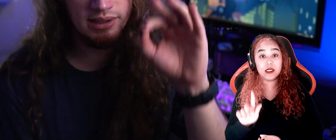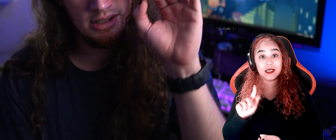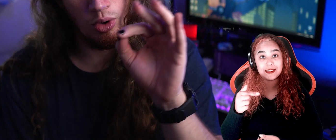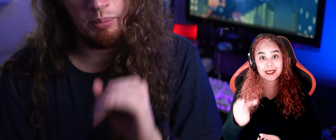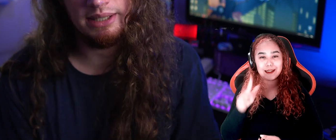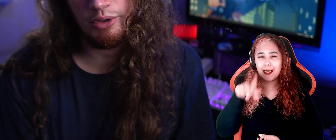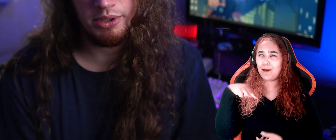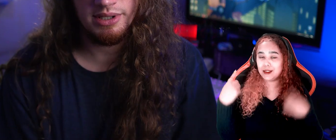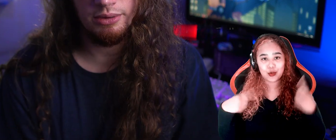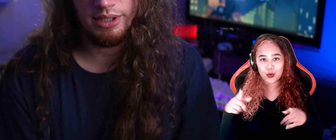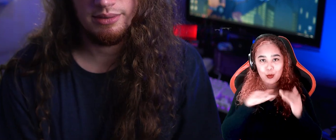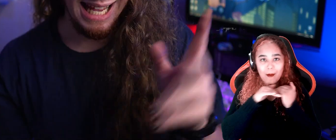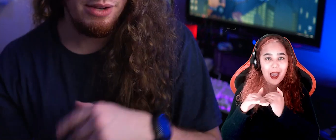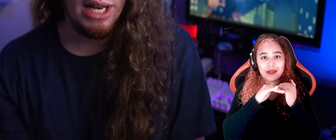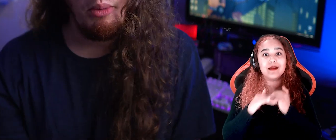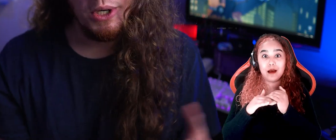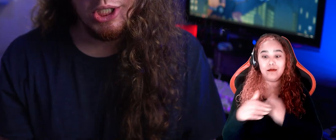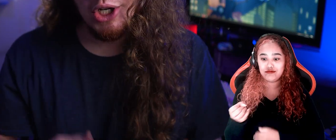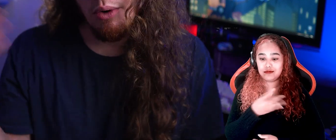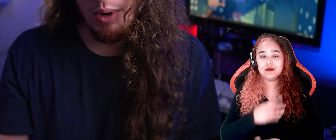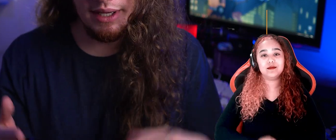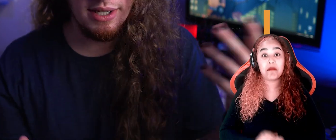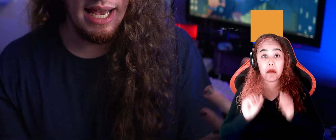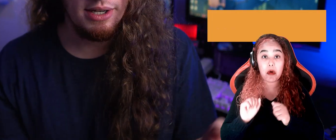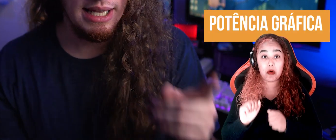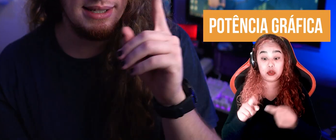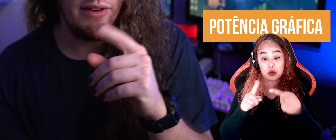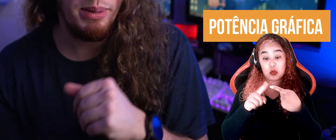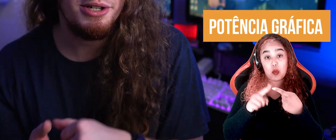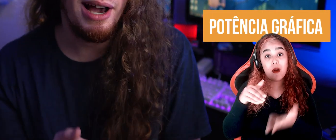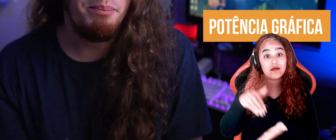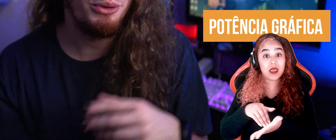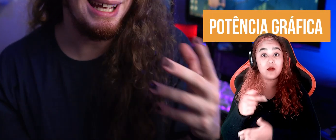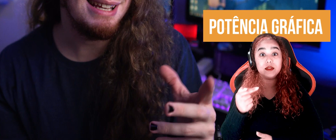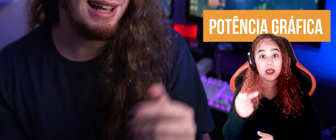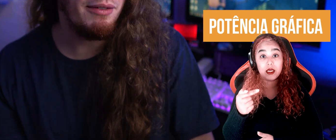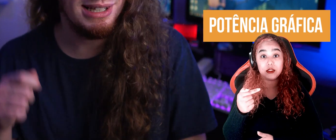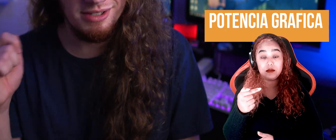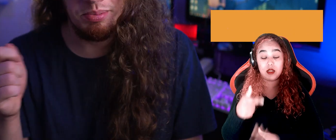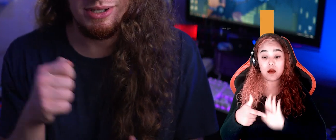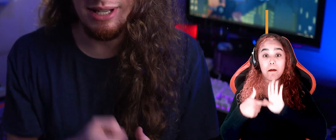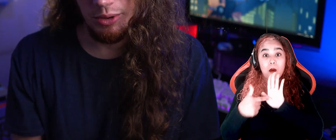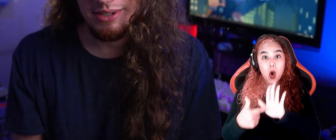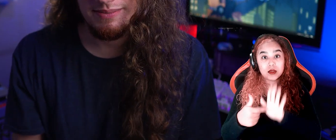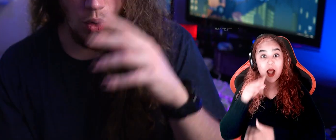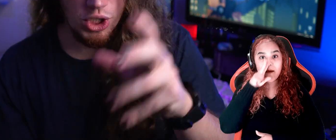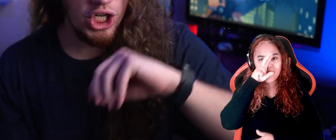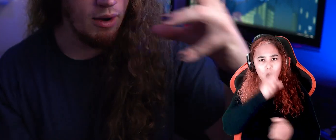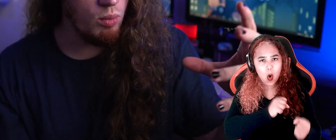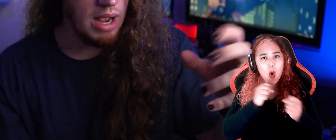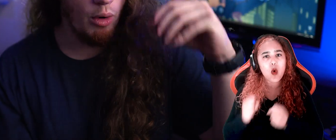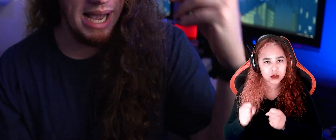mais doida desse novo padrão de processadores. Esse final pode ir de G1 até G7 e ele serve para indicar a potência gráfica desses processadores.